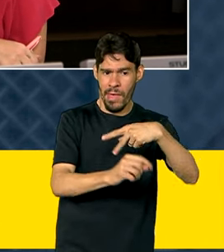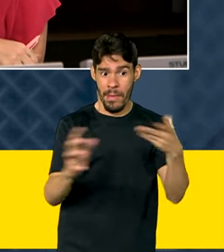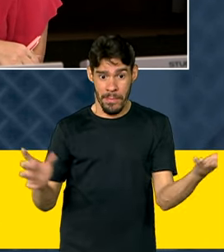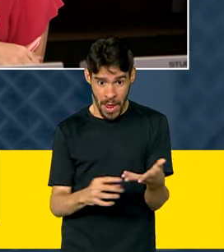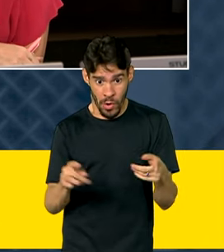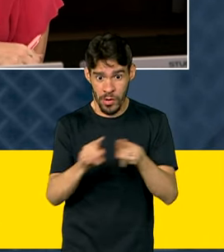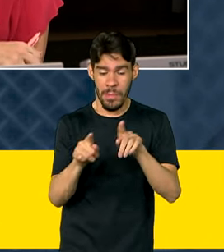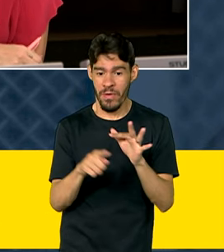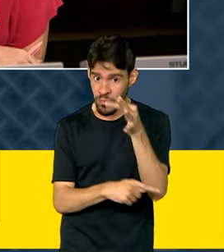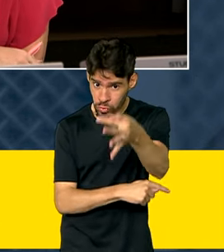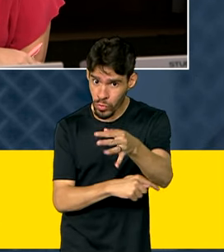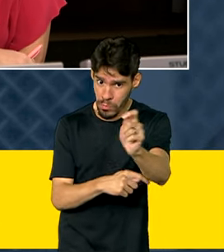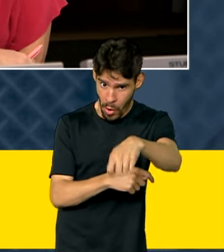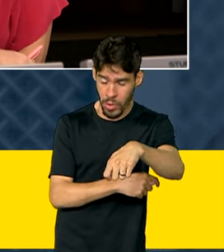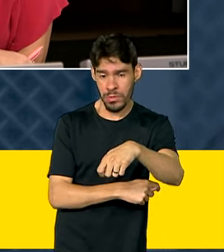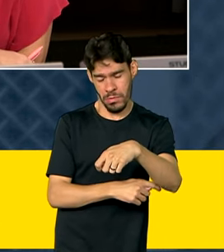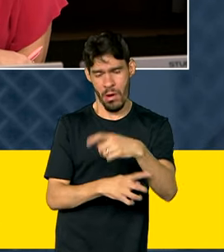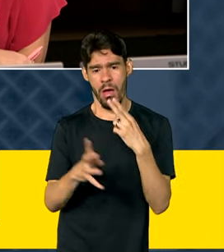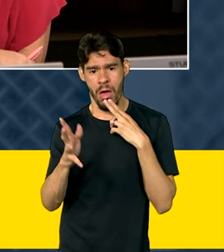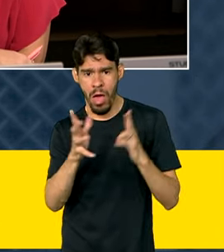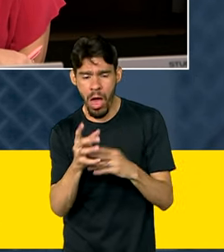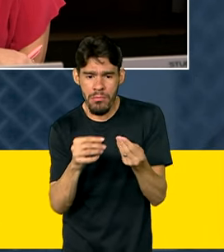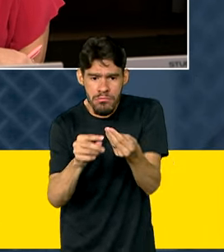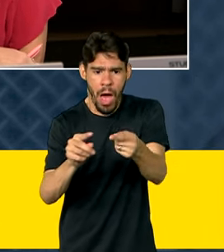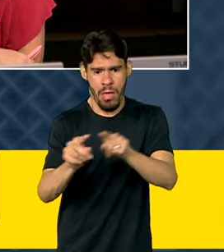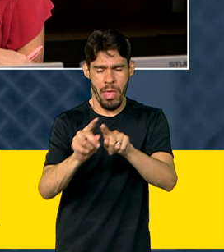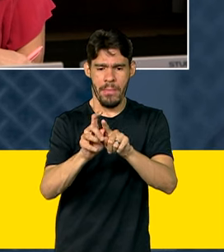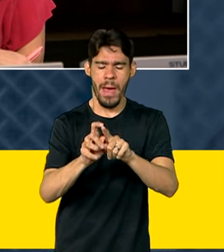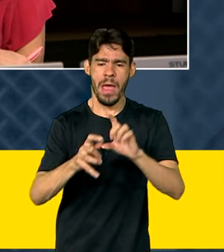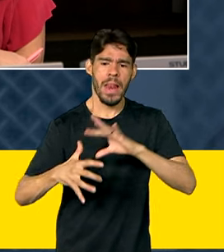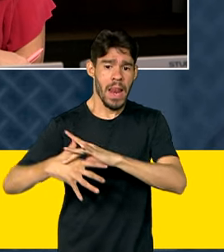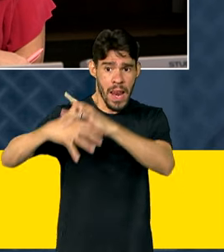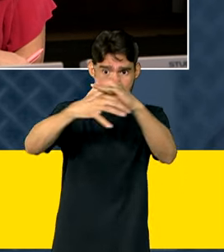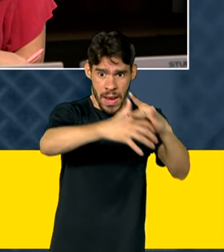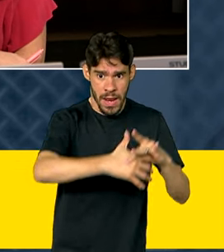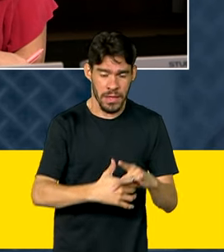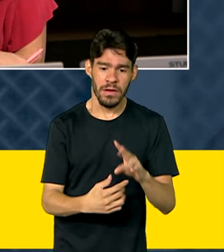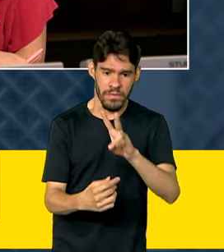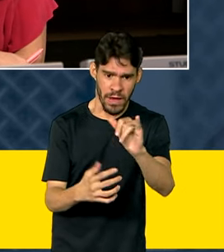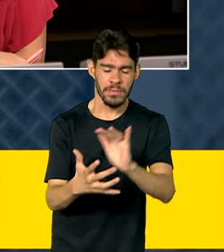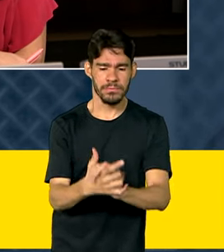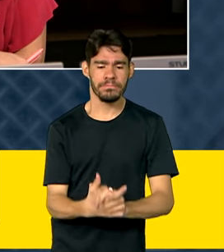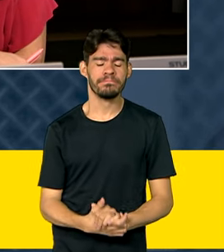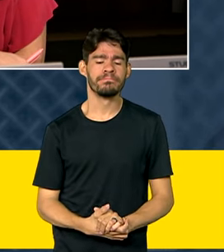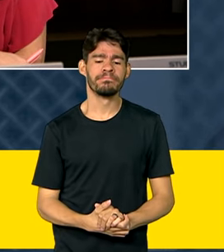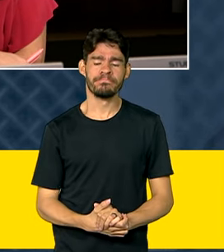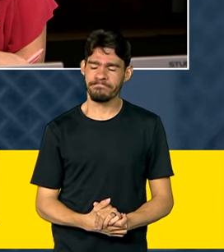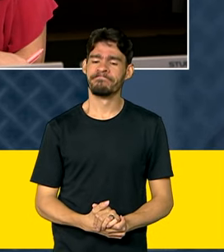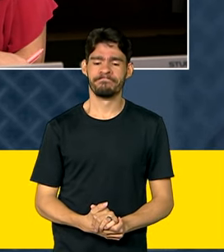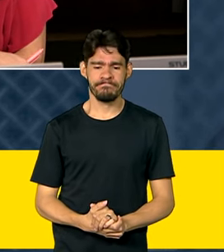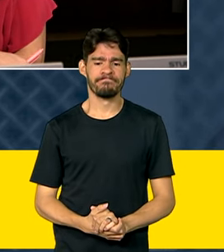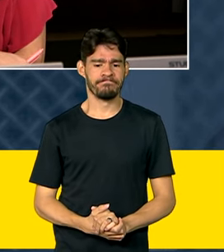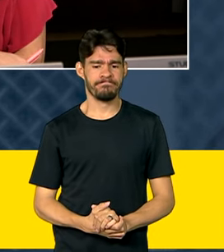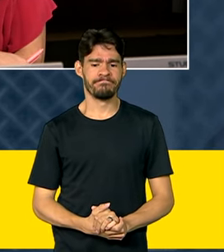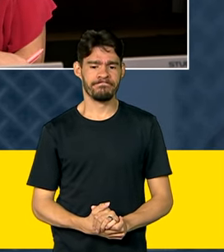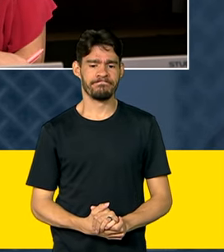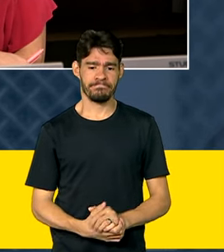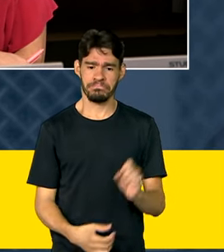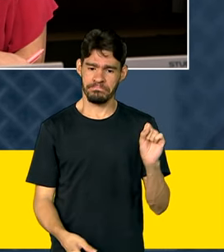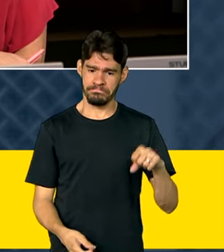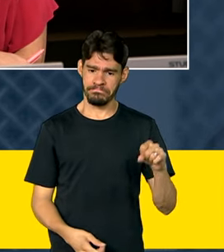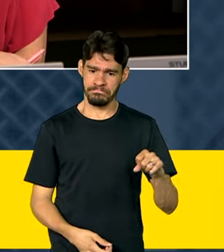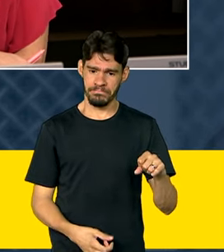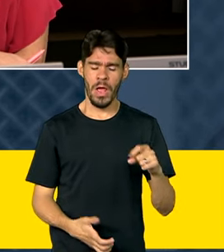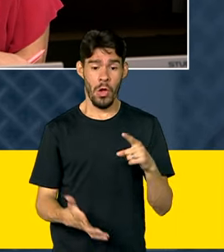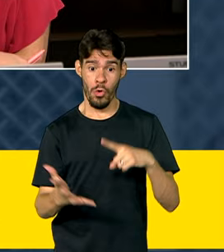e para o futuro? E essa carta vai ser levada também aos líderes, secretário? Sim, nós temos